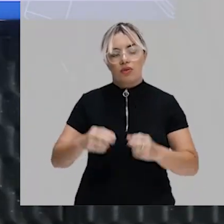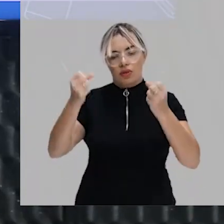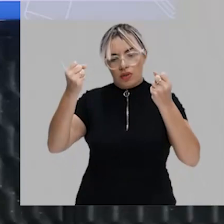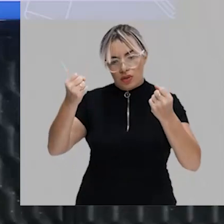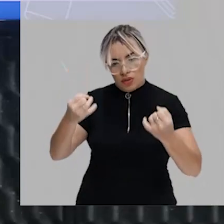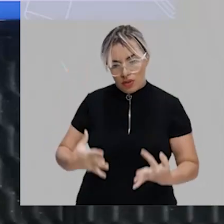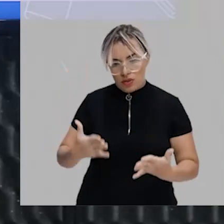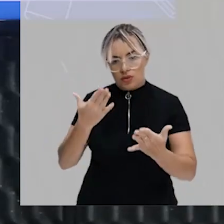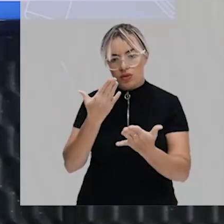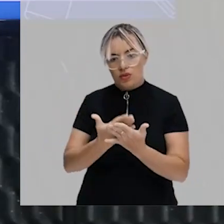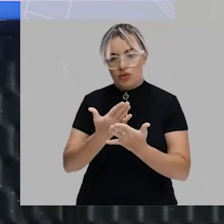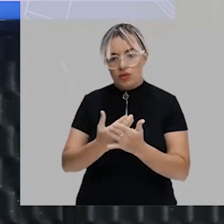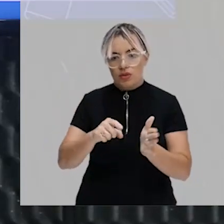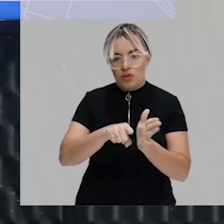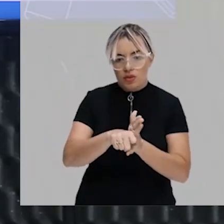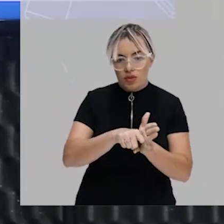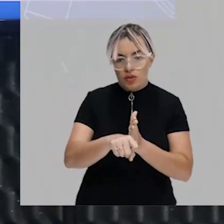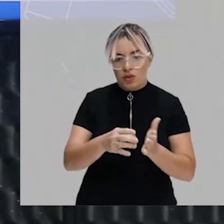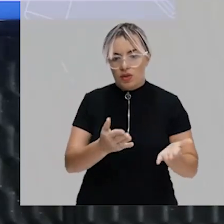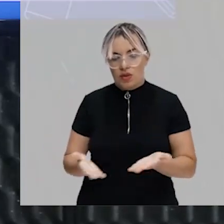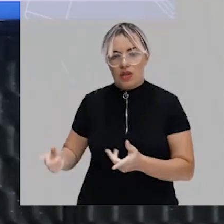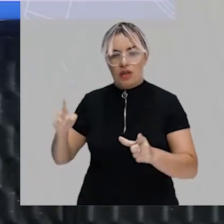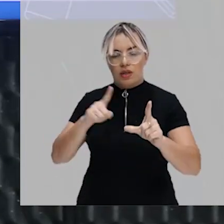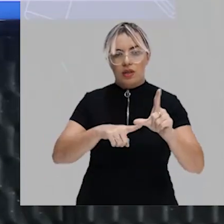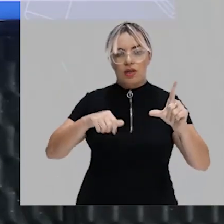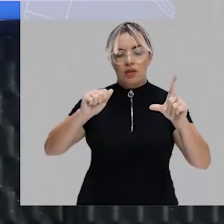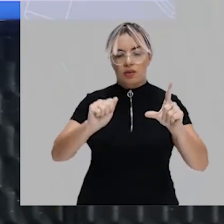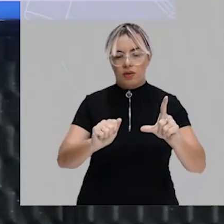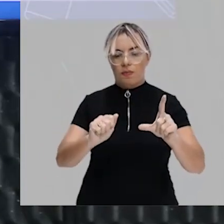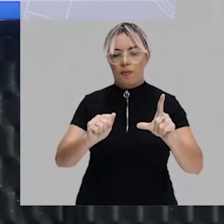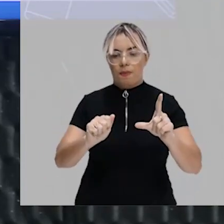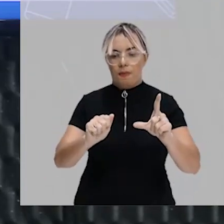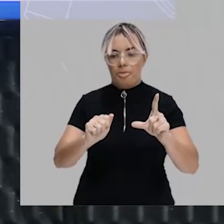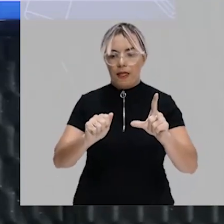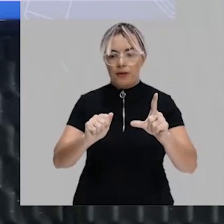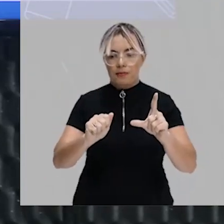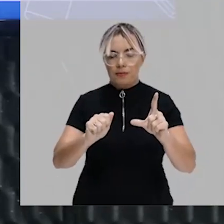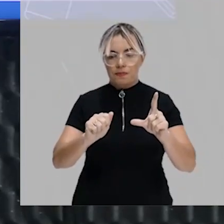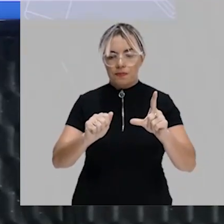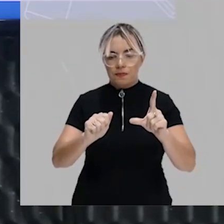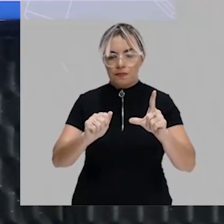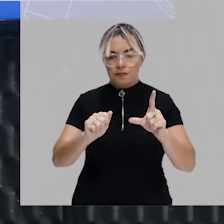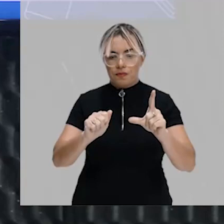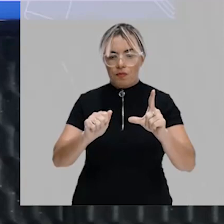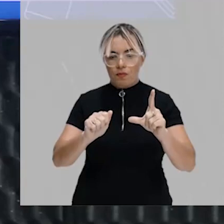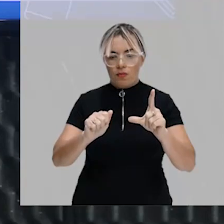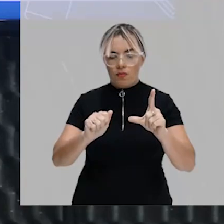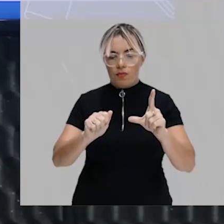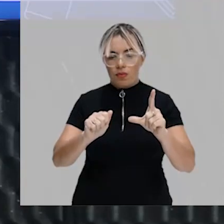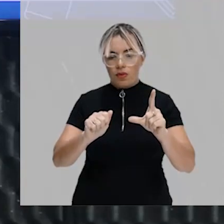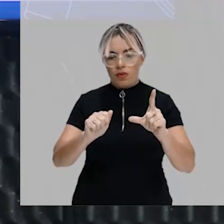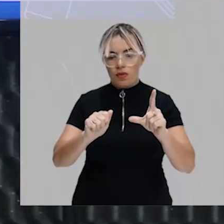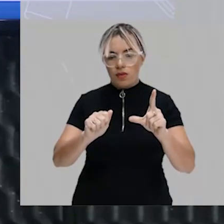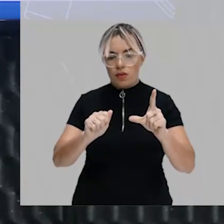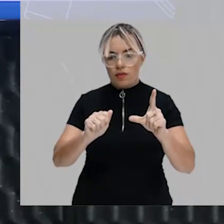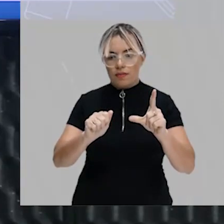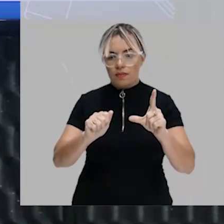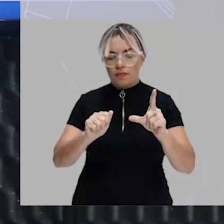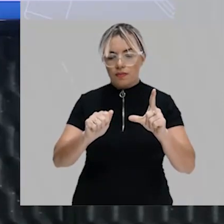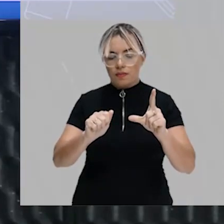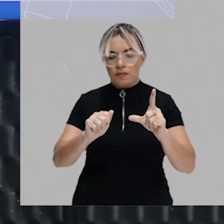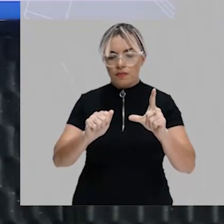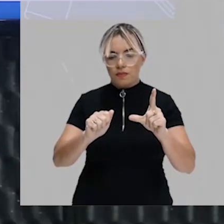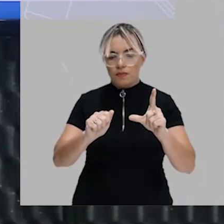letra A, o caldo nutritivo era capaz de dar origem a novas formas de vida apenas